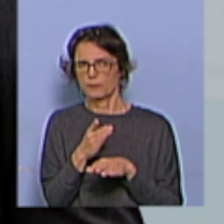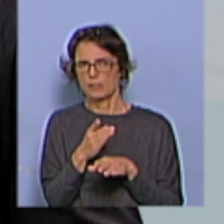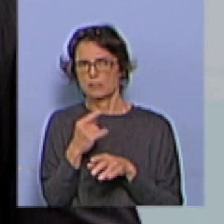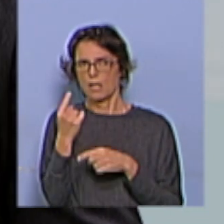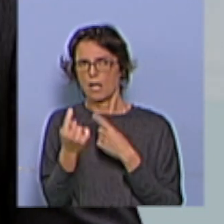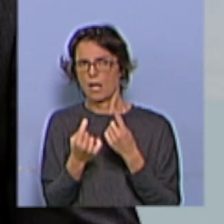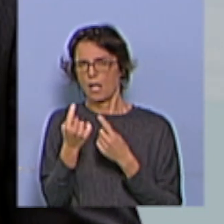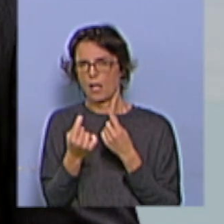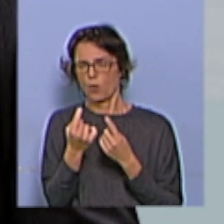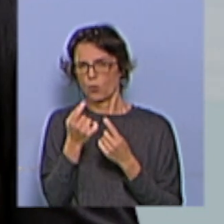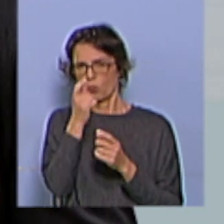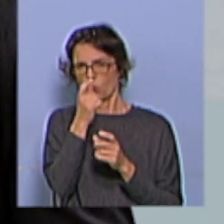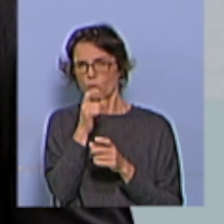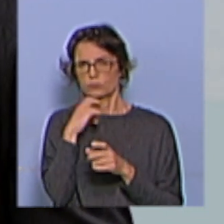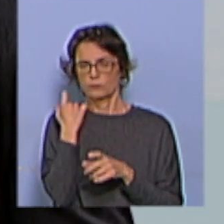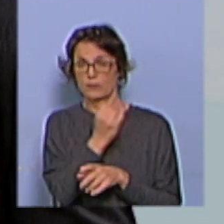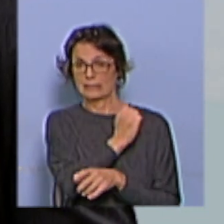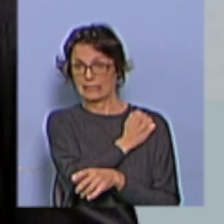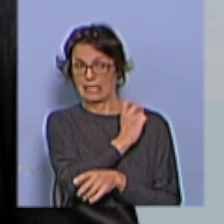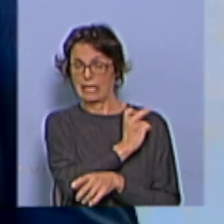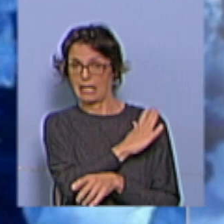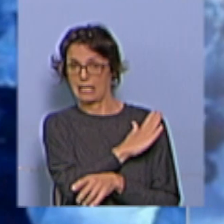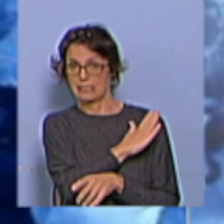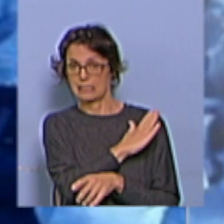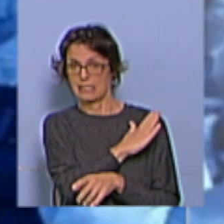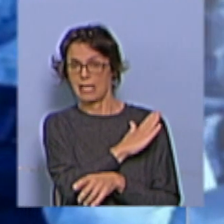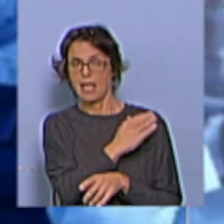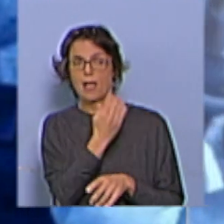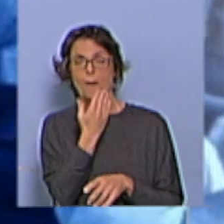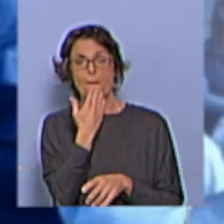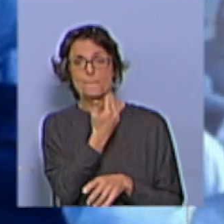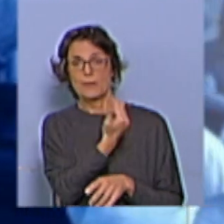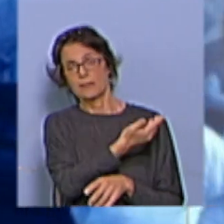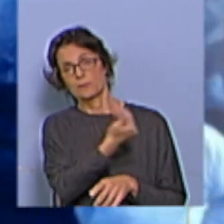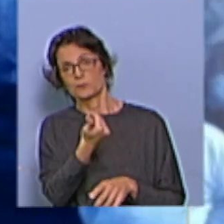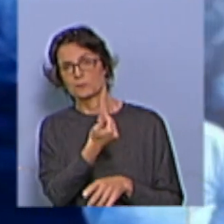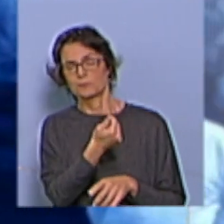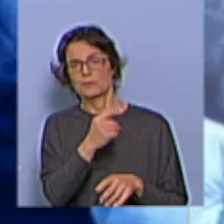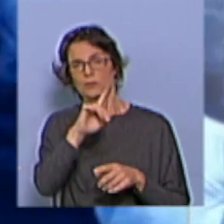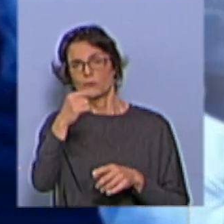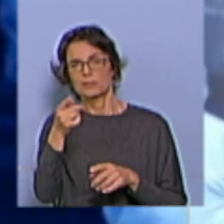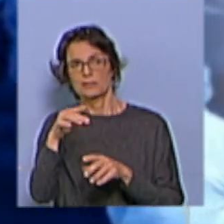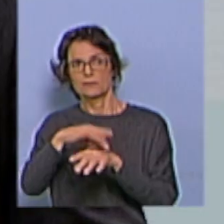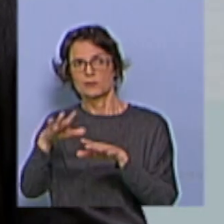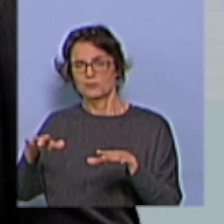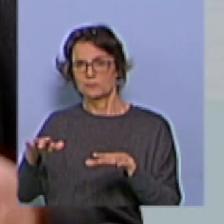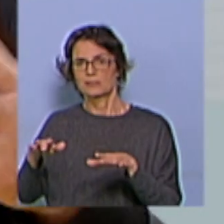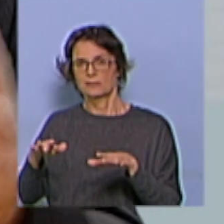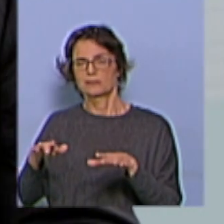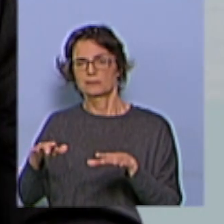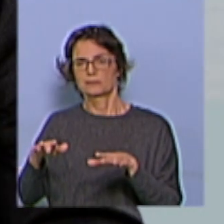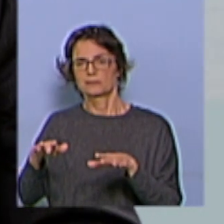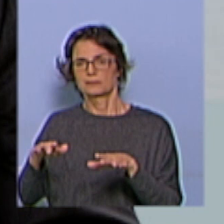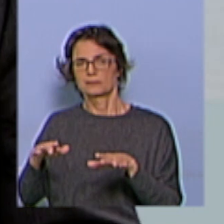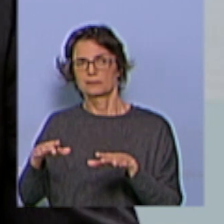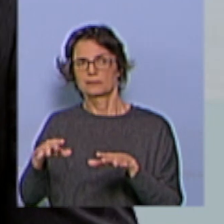alguns dos que estavam em casa, que tinham ido para casa, foi-lhes pedido que regressassem ao hospital. Eu achei isso muito interessante, sobretudo